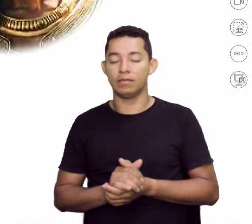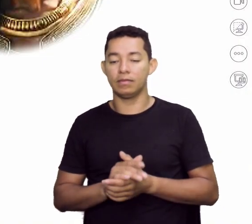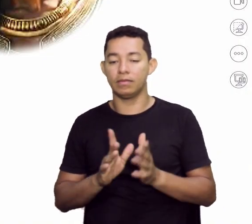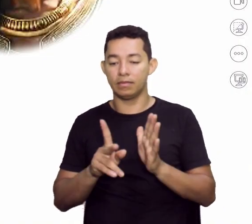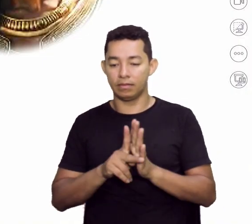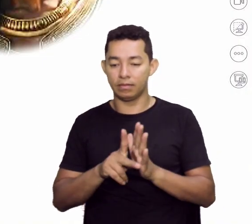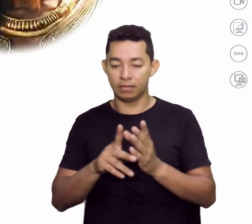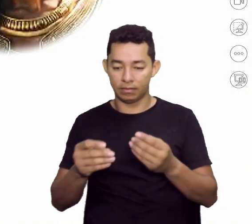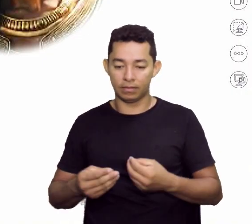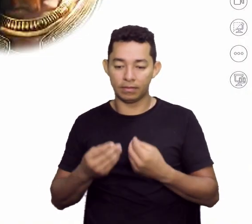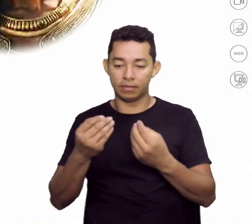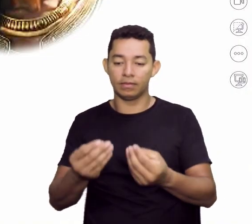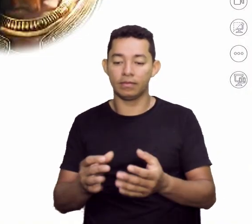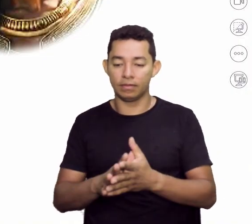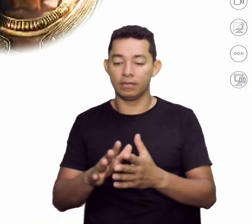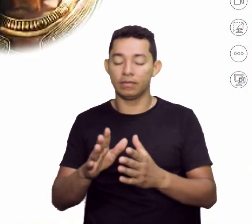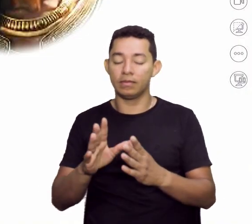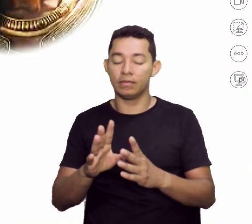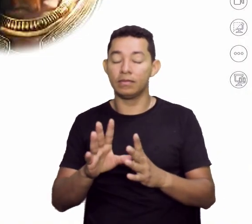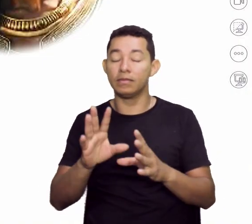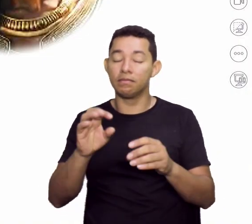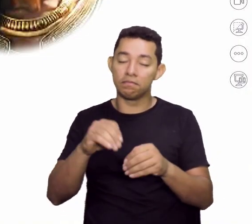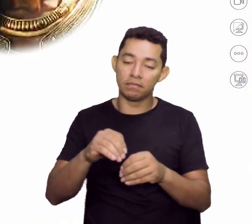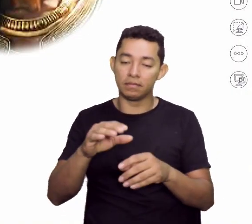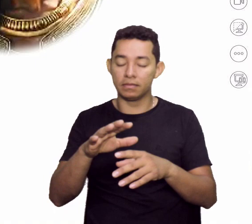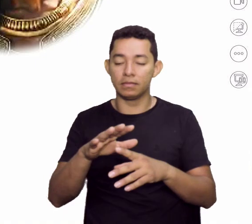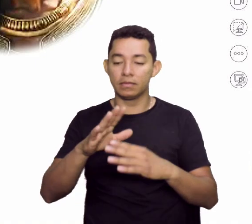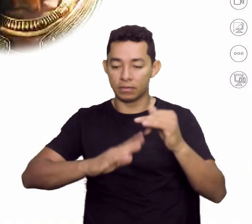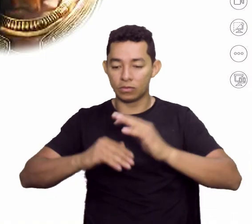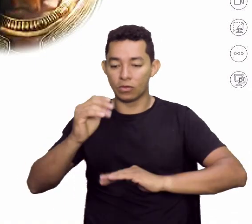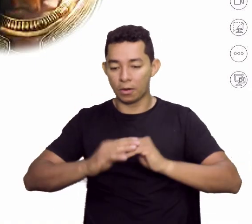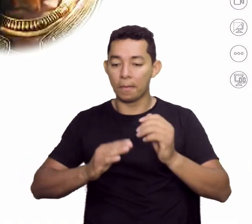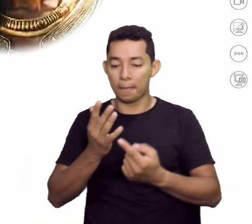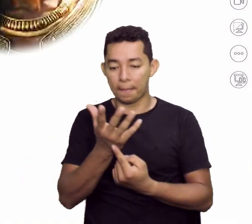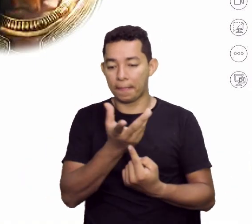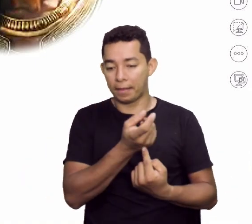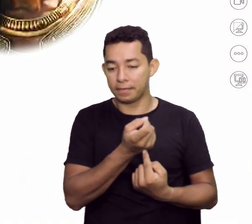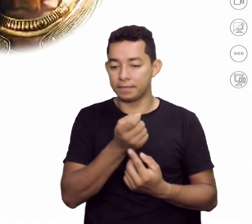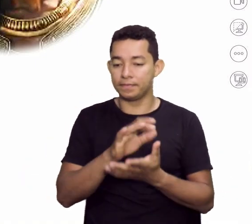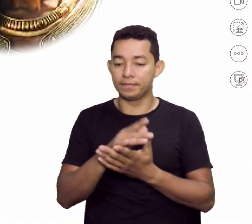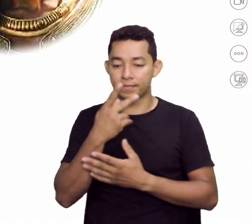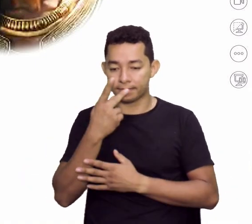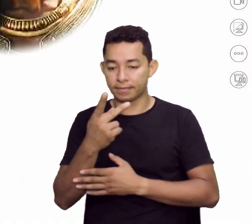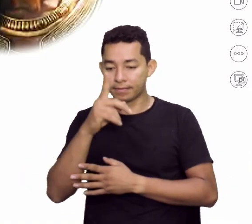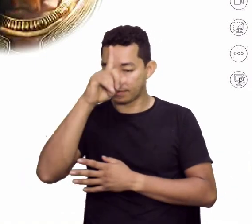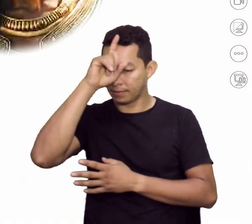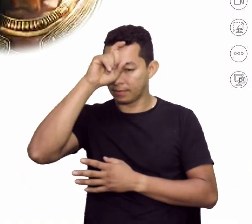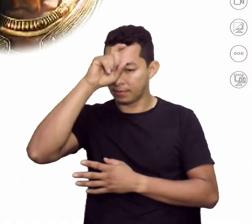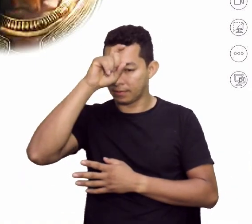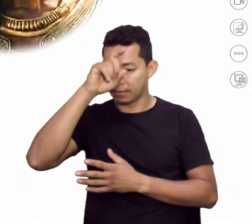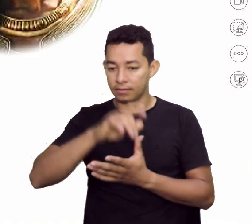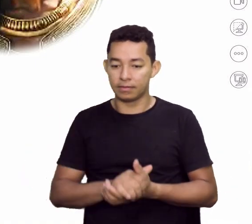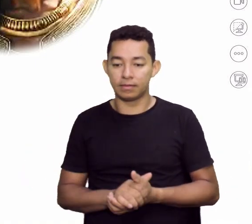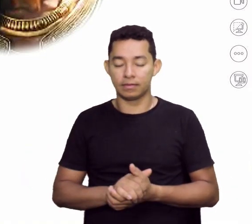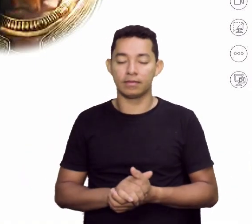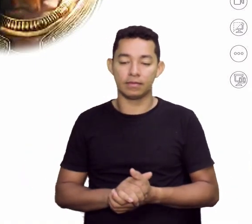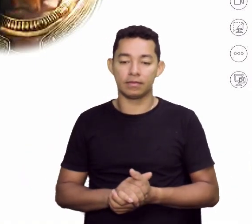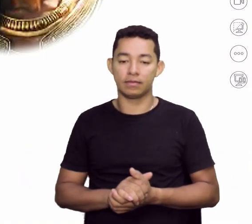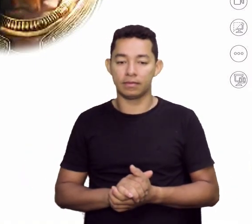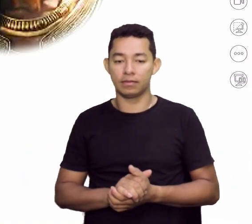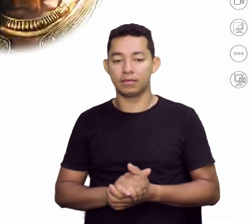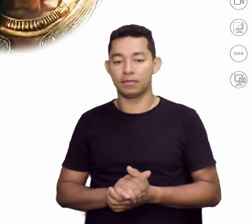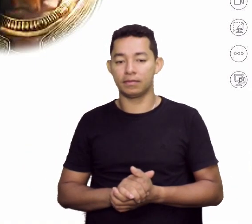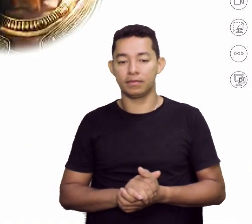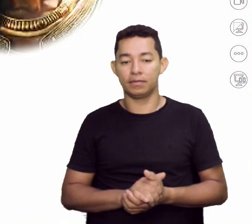os artistas, entre aspas, sobre o Egito, né? Sobre a arte,